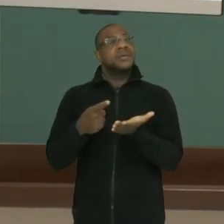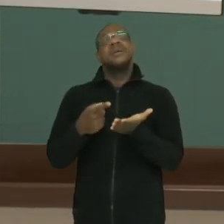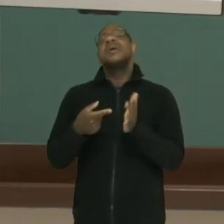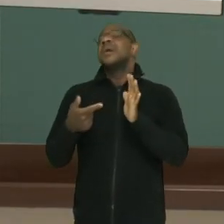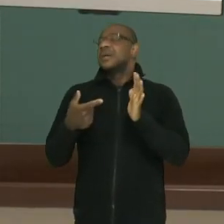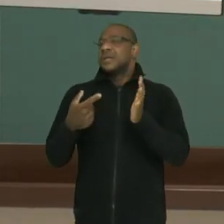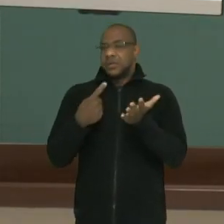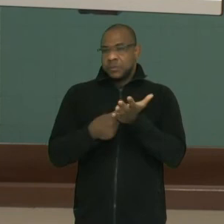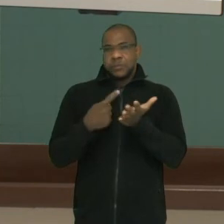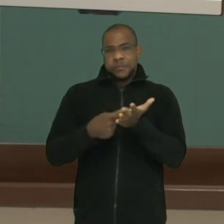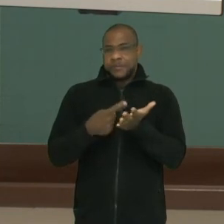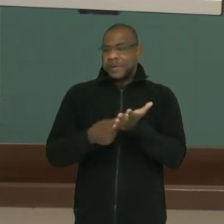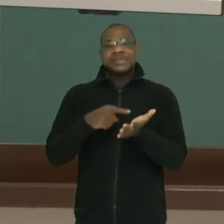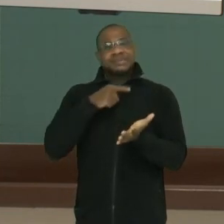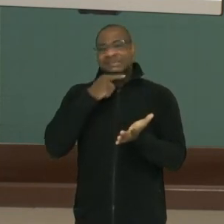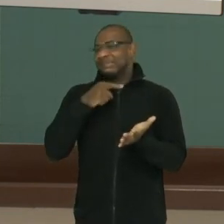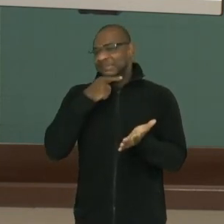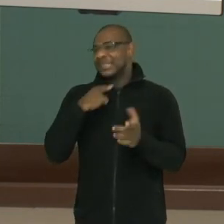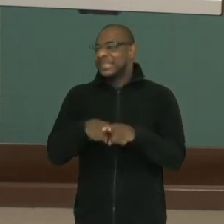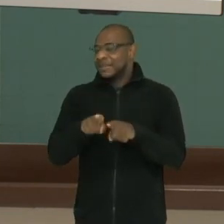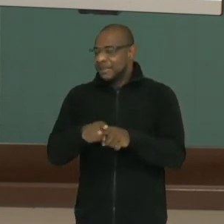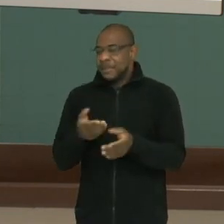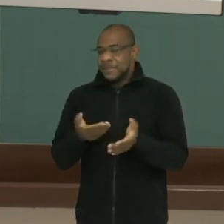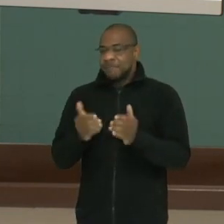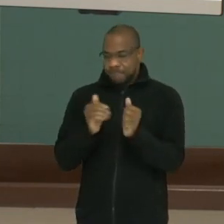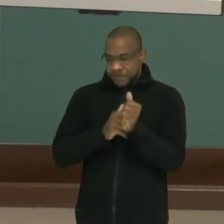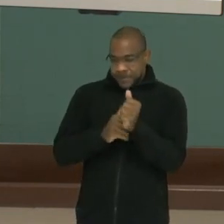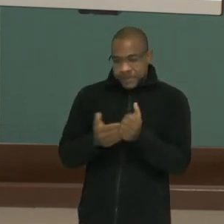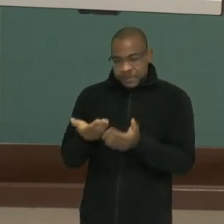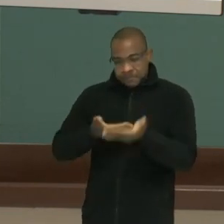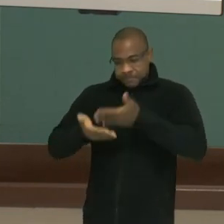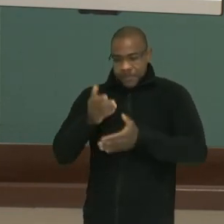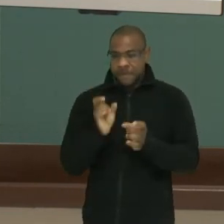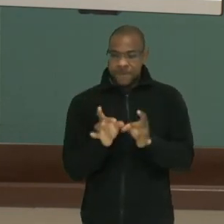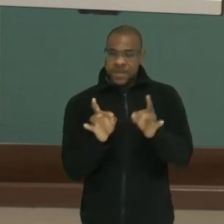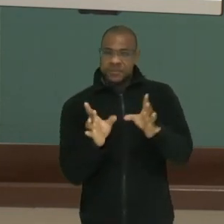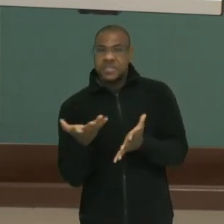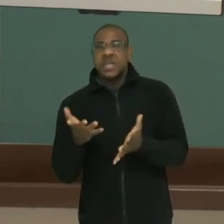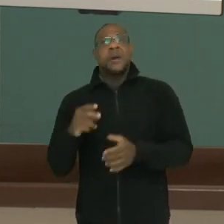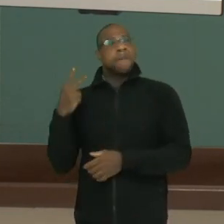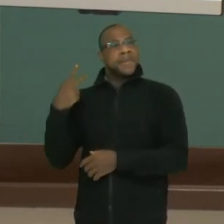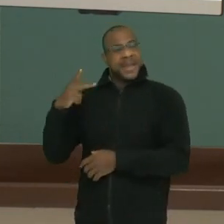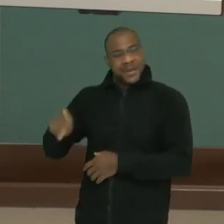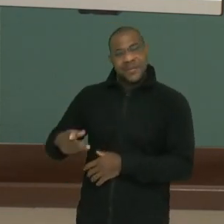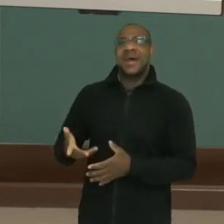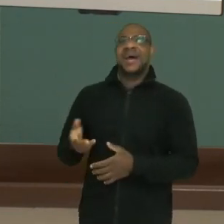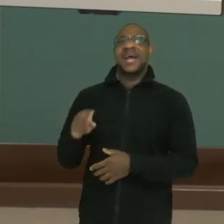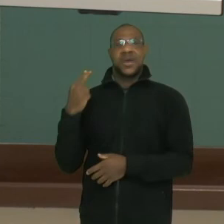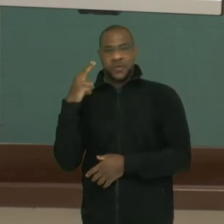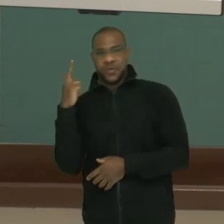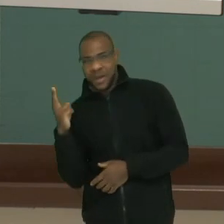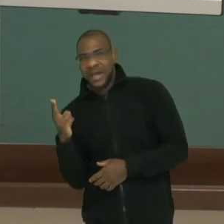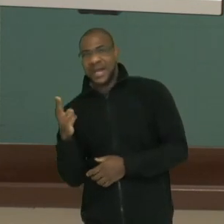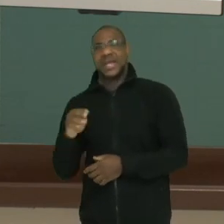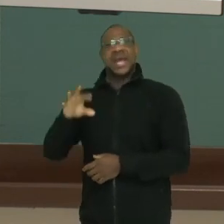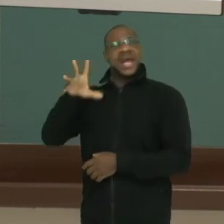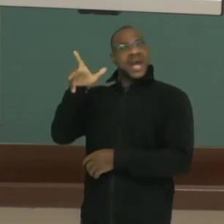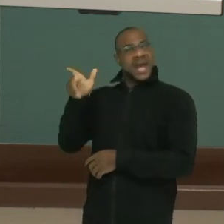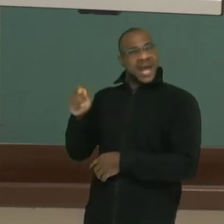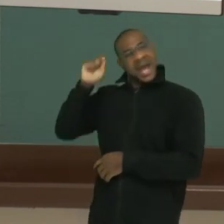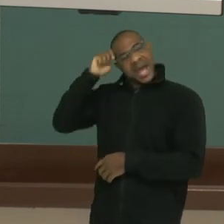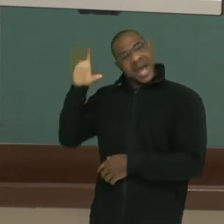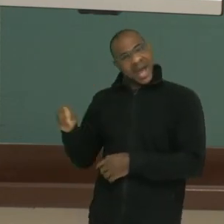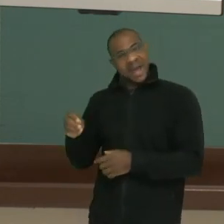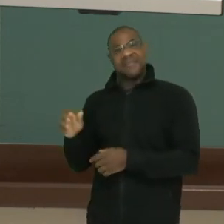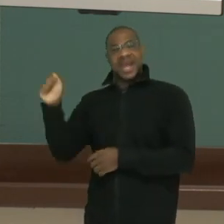menos, obviamente, com alguns parceiros né, próximos aqui e também com a África e Ásia. Mas o